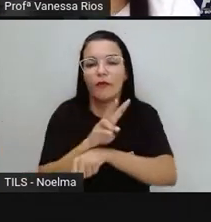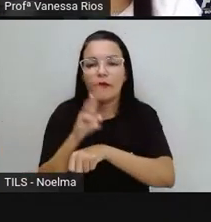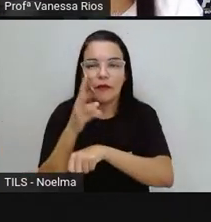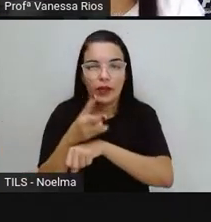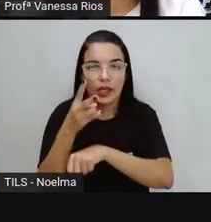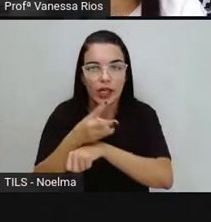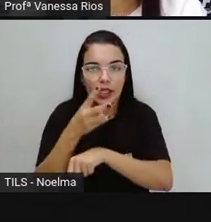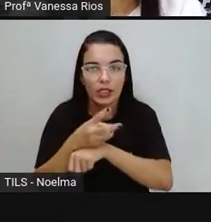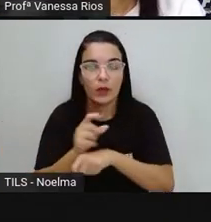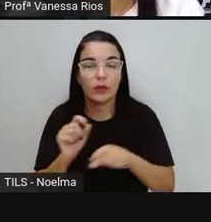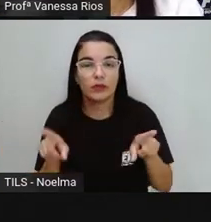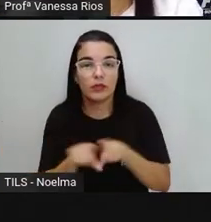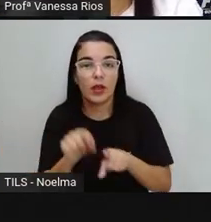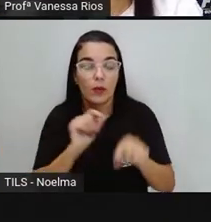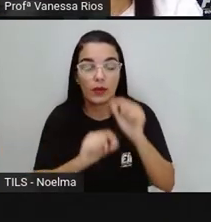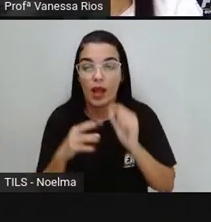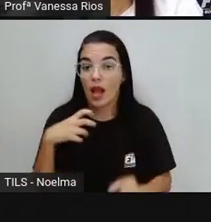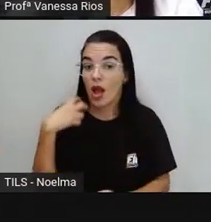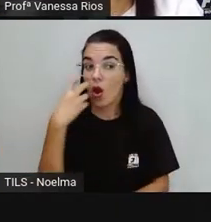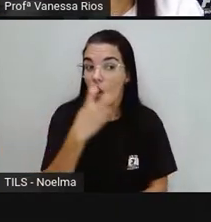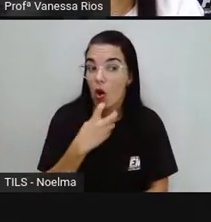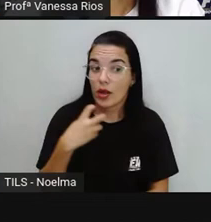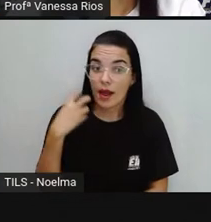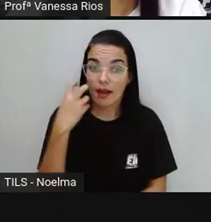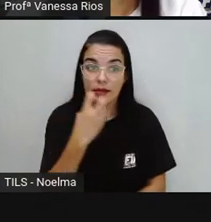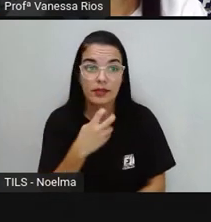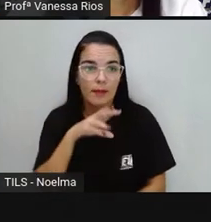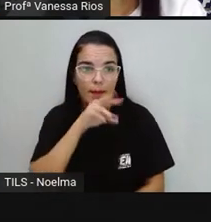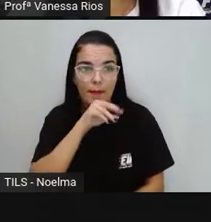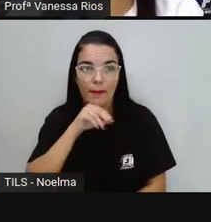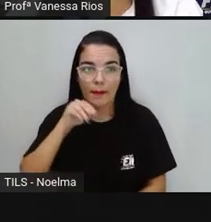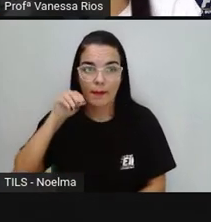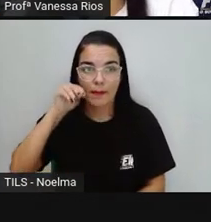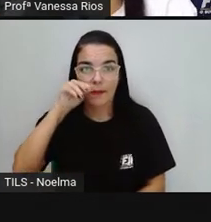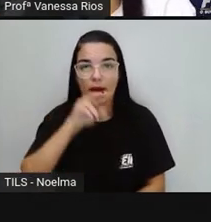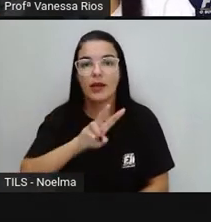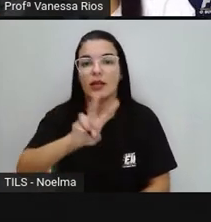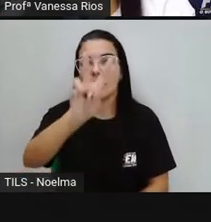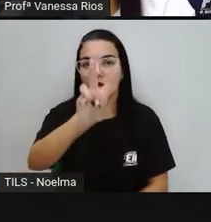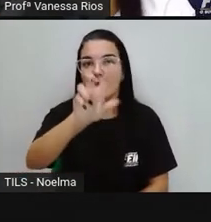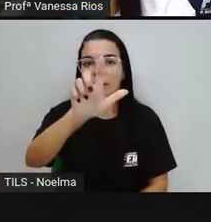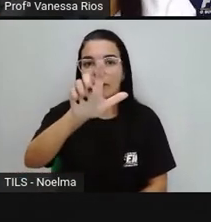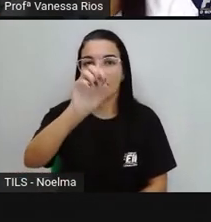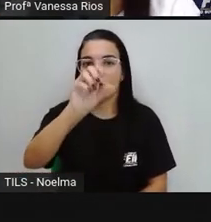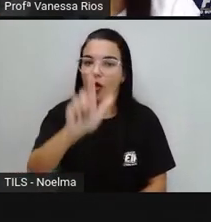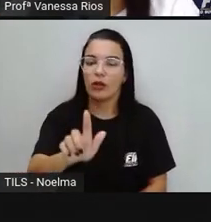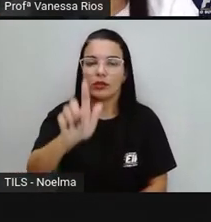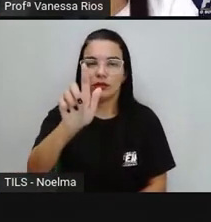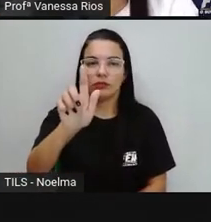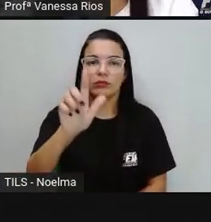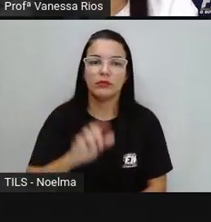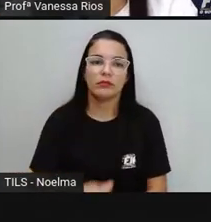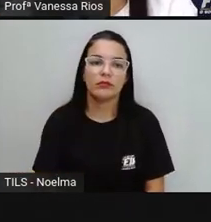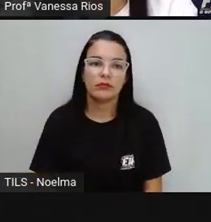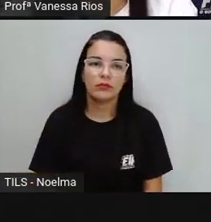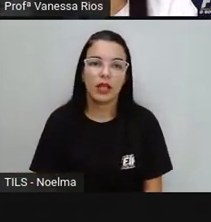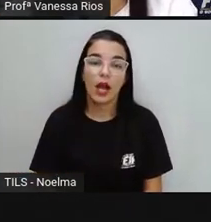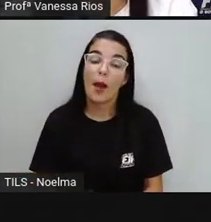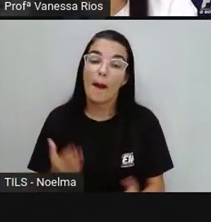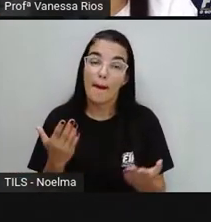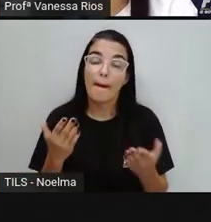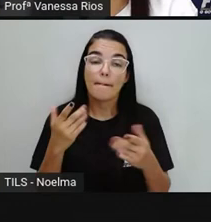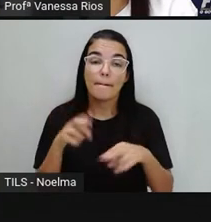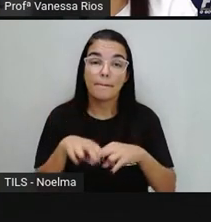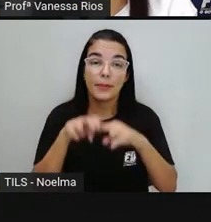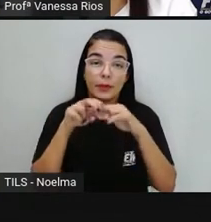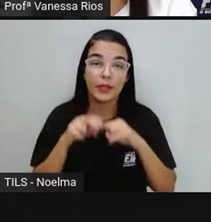e exposta na internet através dos blogs, nós chamamos de vlog. E por isso que a Pro botou,